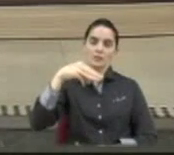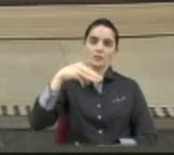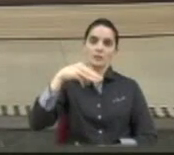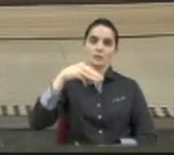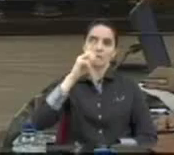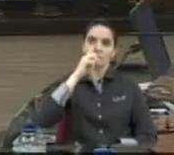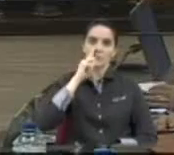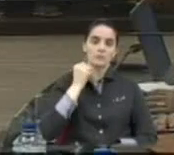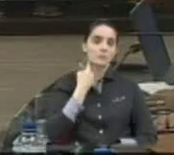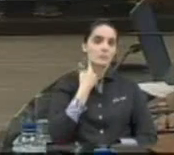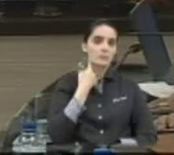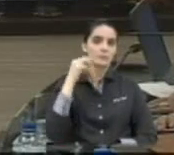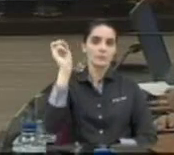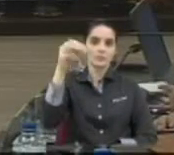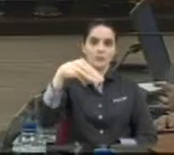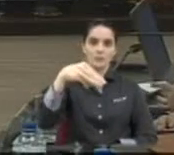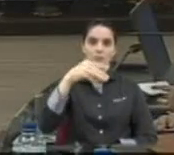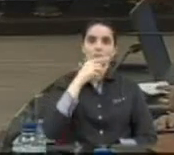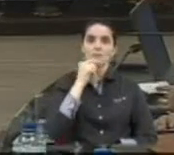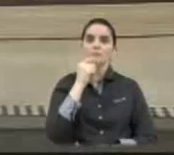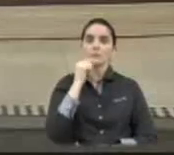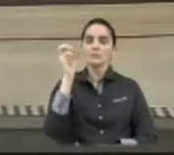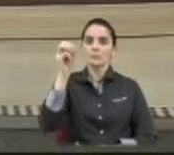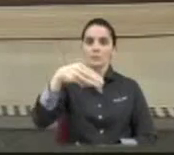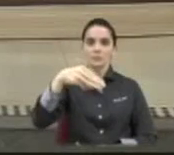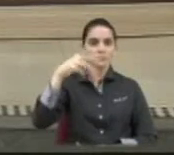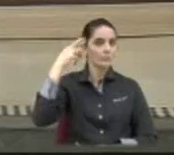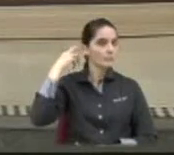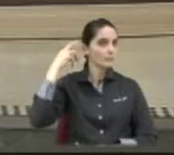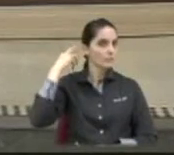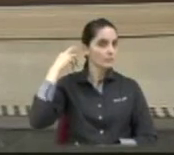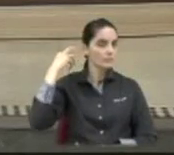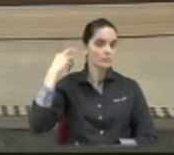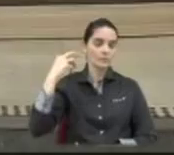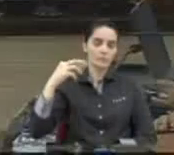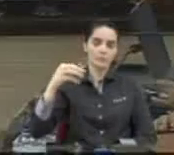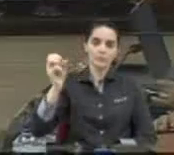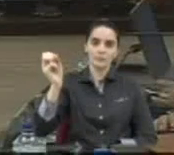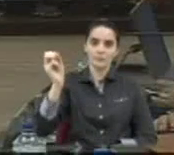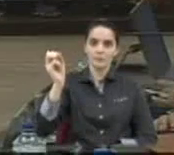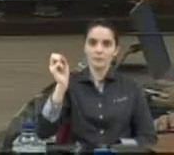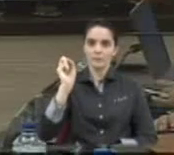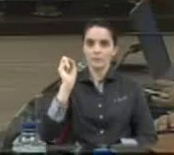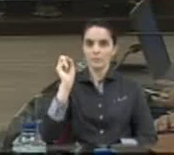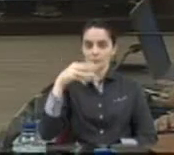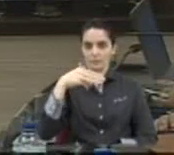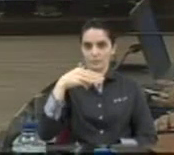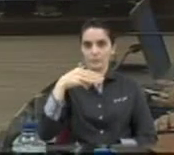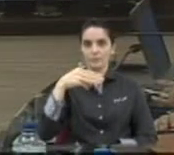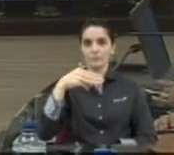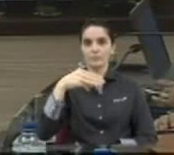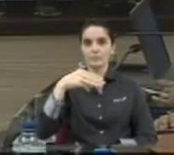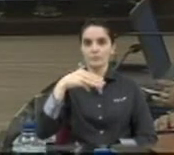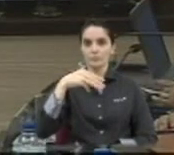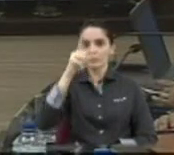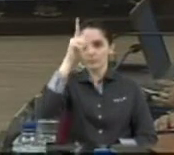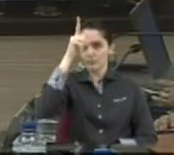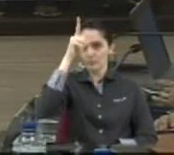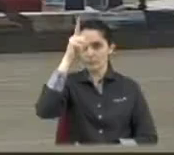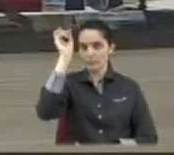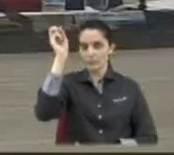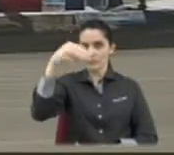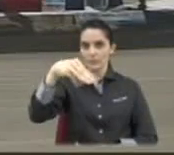Sim. Nilton César dos Santos. Sim. Raul Nilson Filho. Sim. Ronei Costa Martins Silva. Sim. Sidney